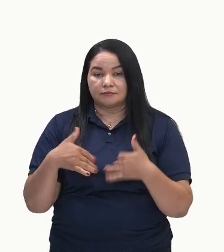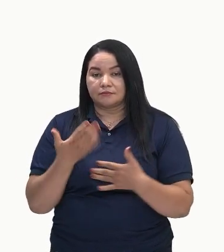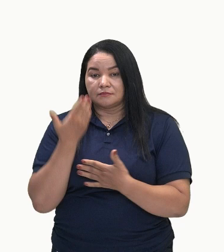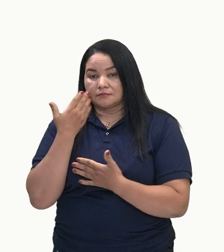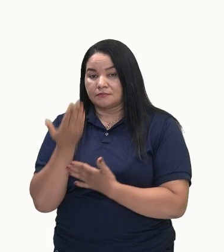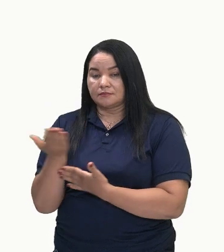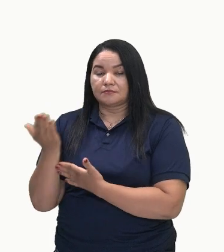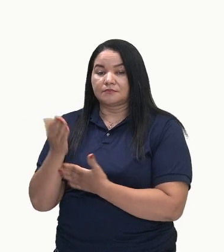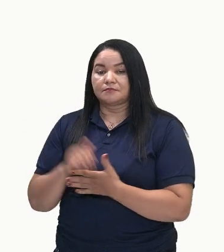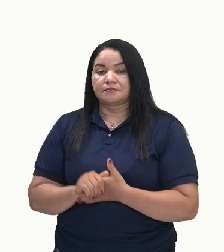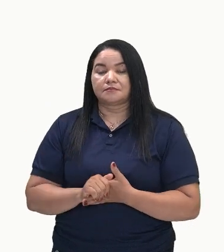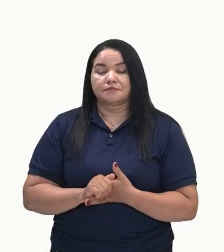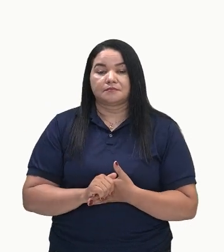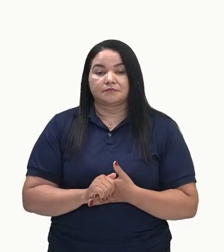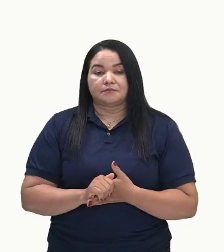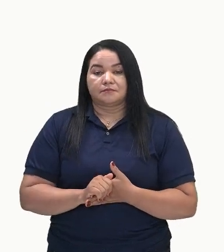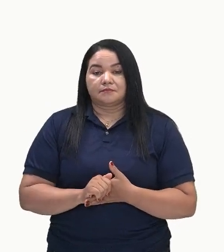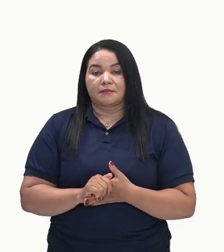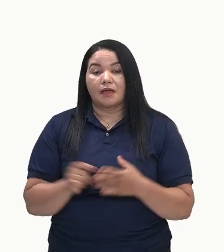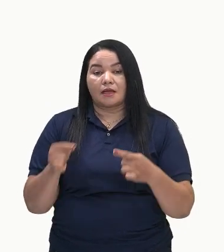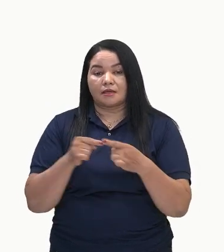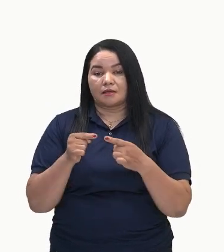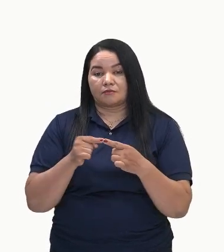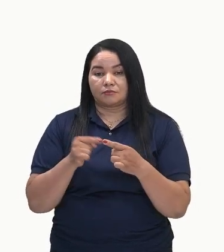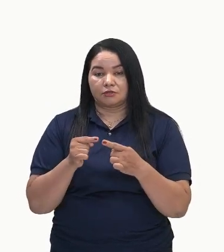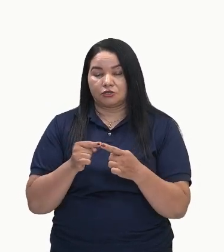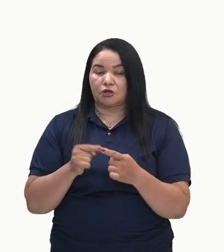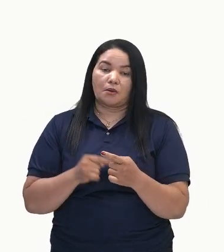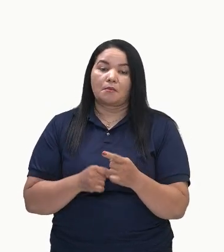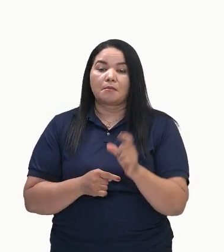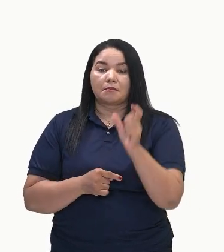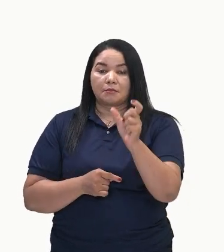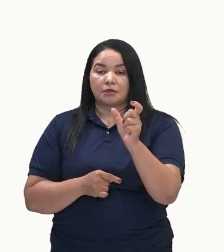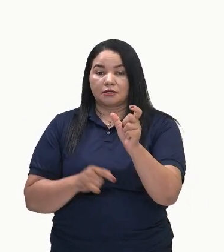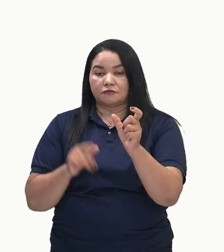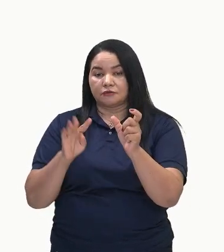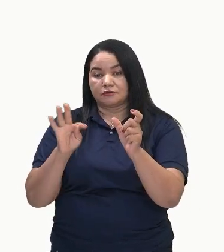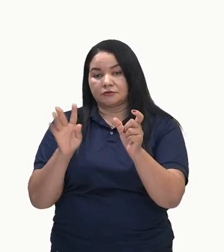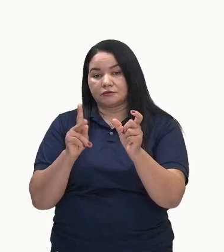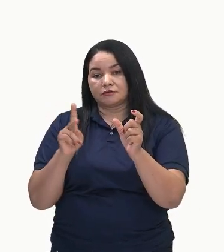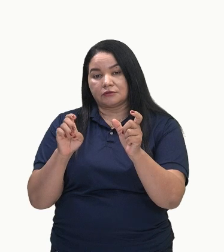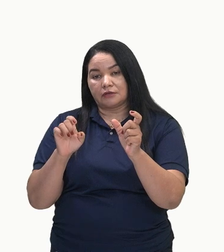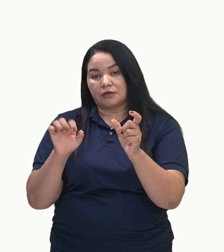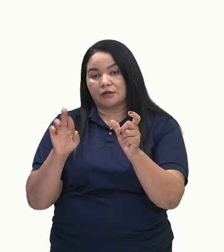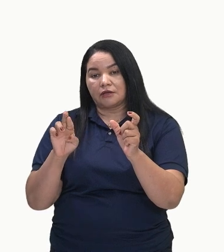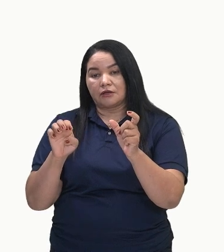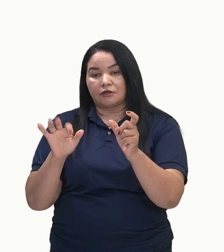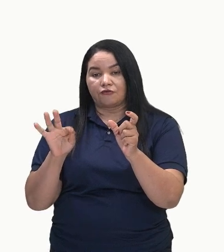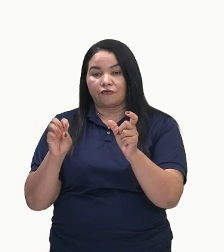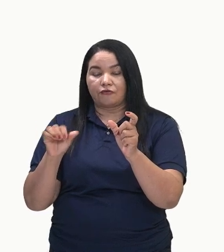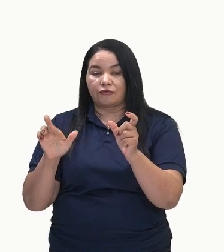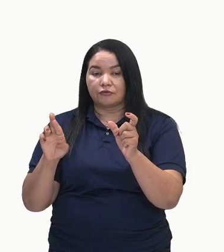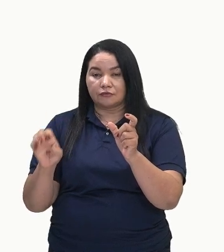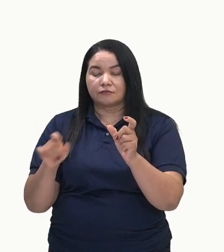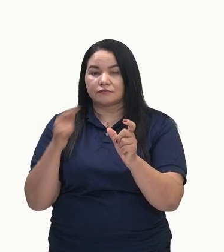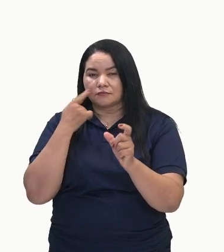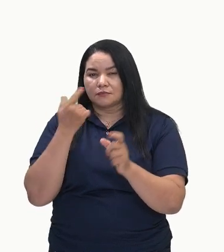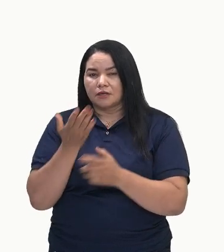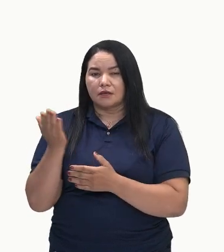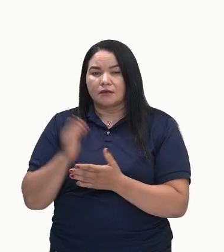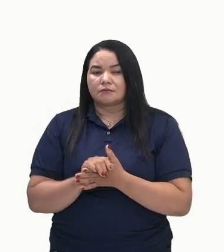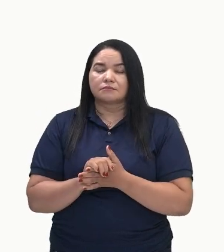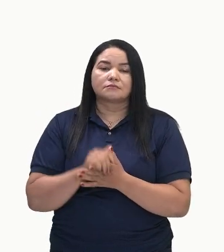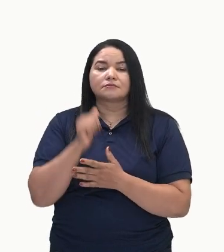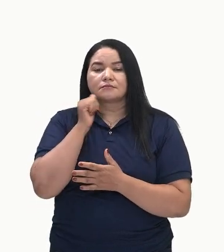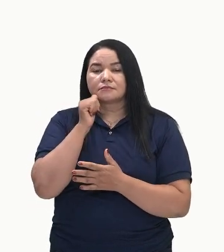fluently. Therefore, she was hired as a language tutor. Ela fala inglês fluentemente.